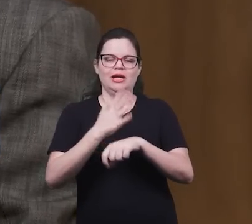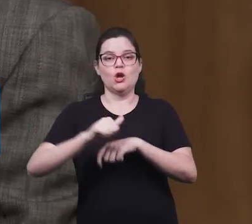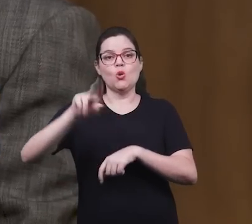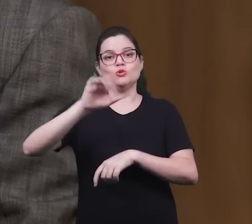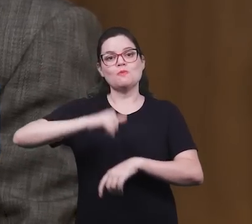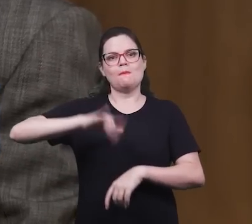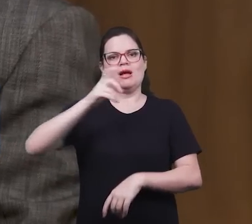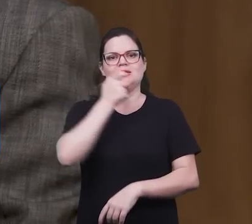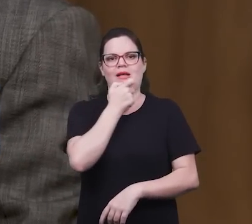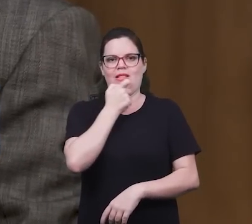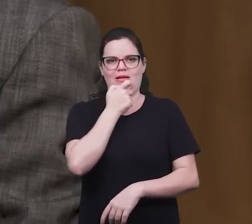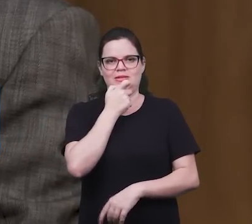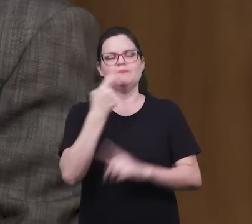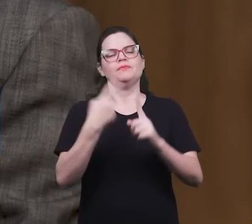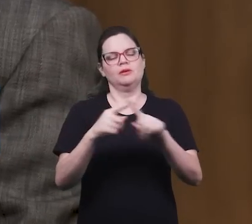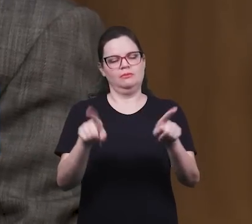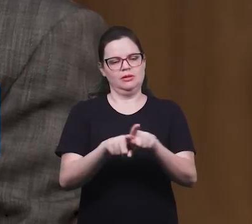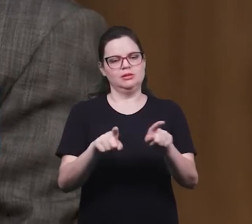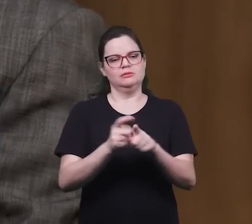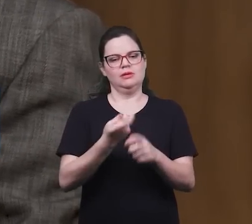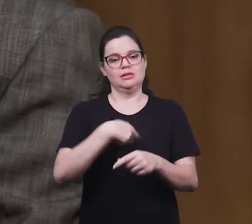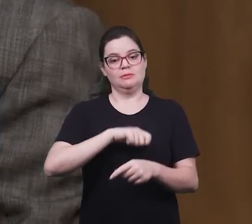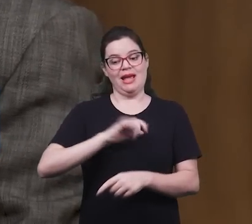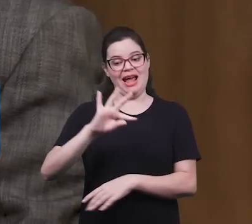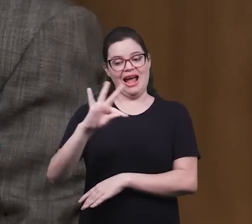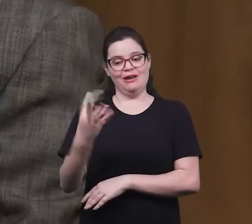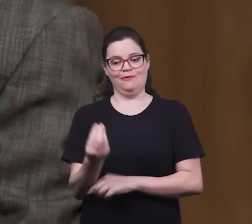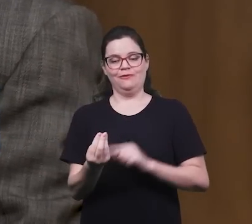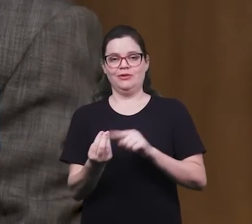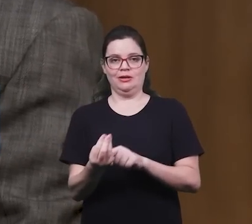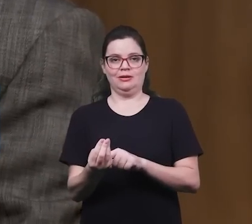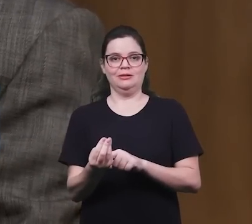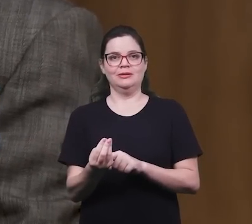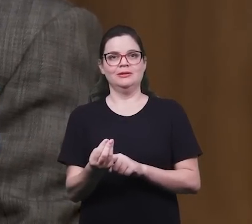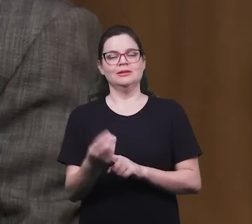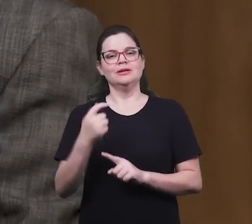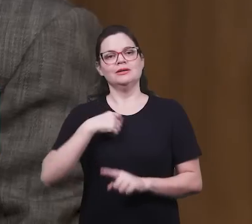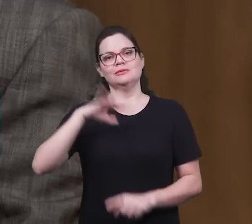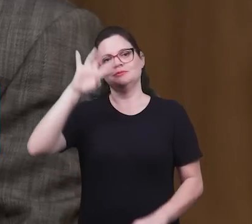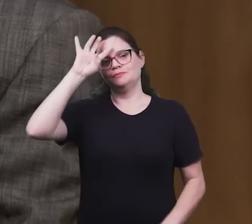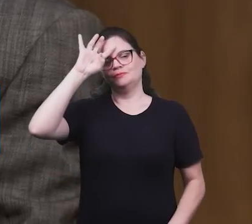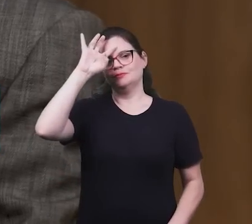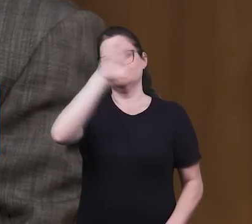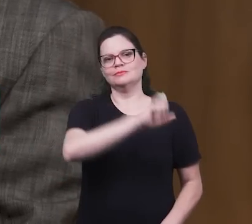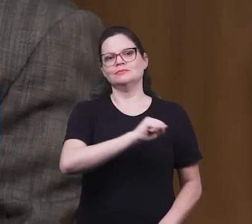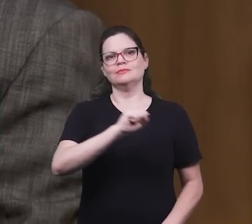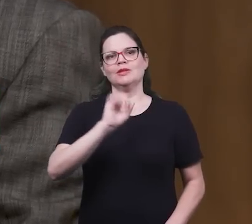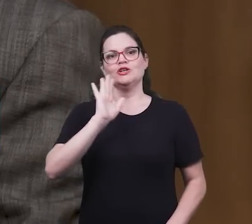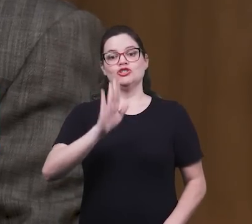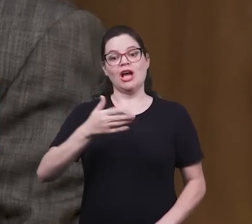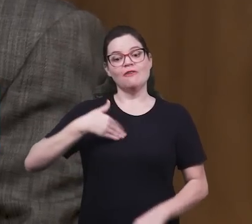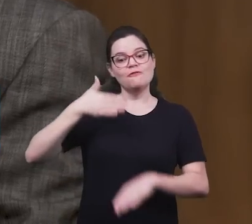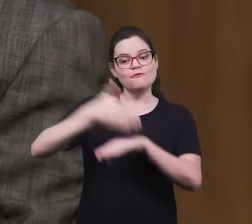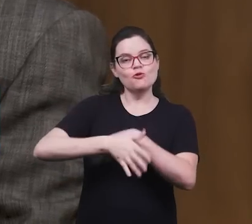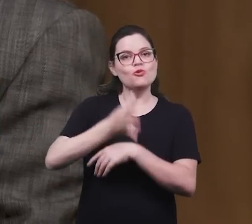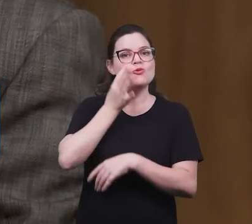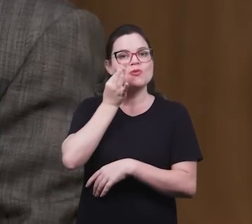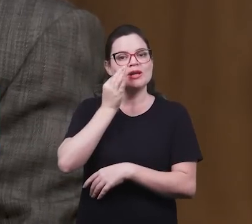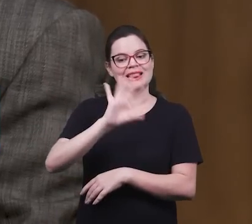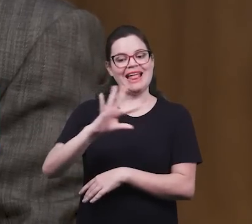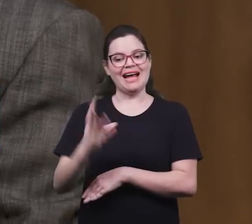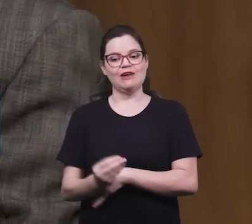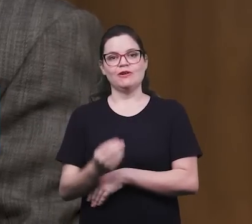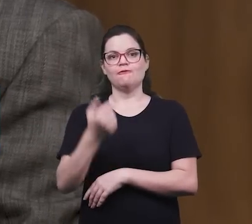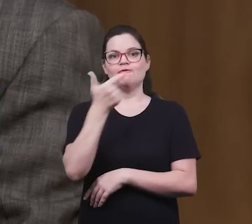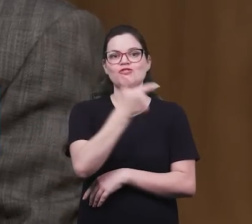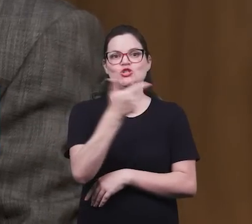inglês. Mas tive também espanhol. E na África, eu tive a oportunidade, que eu estive na África já 22 vezes. Já, é mesmo,